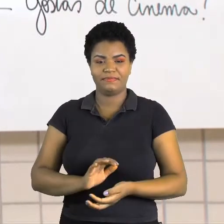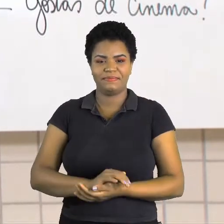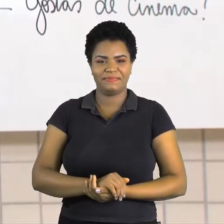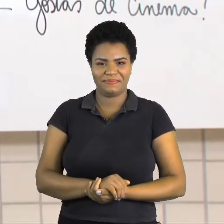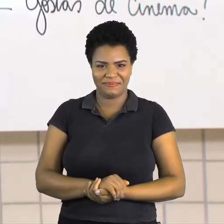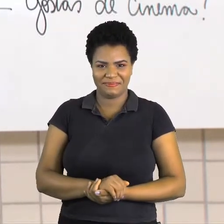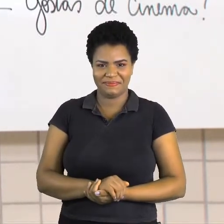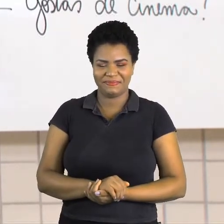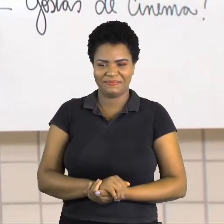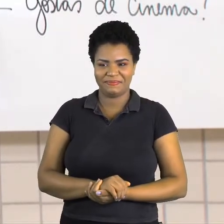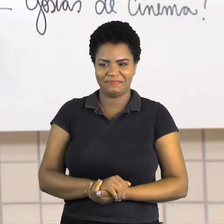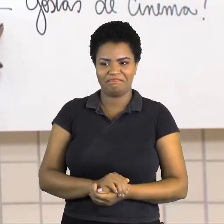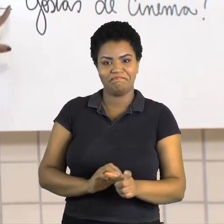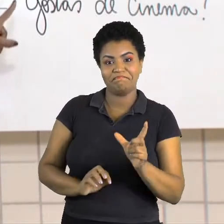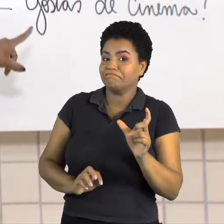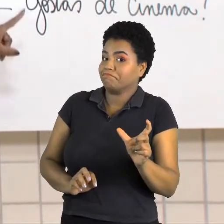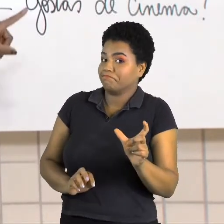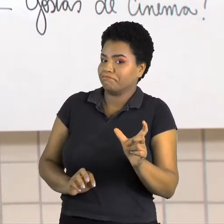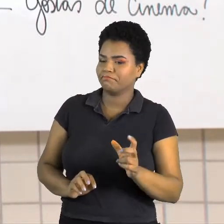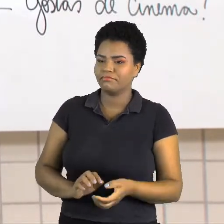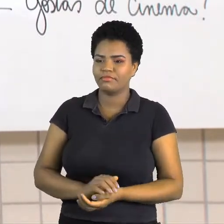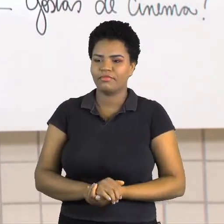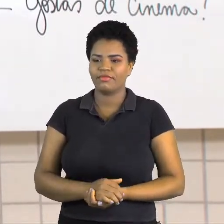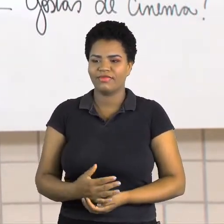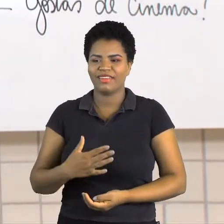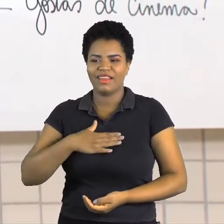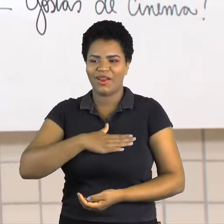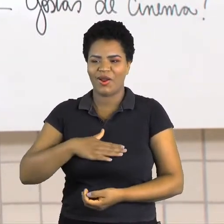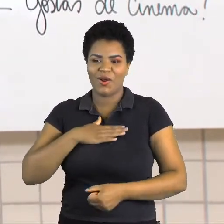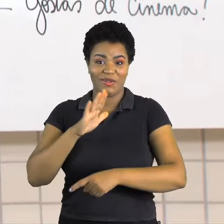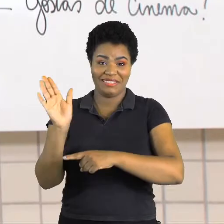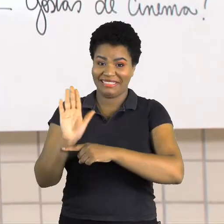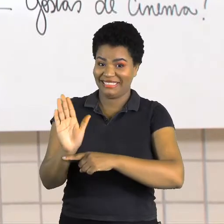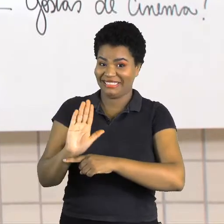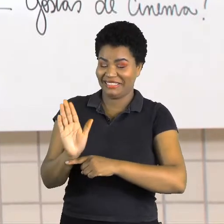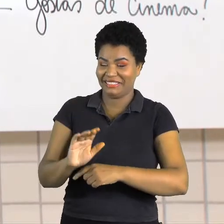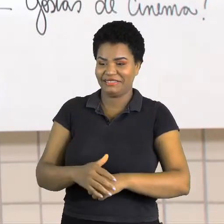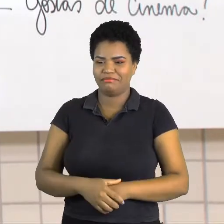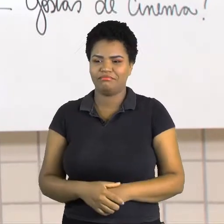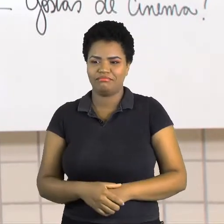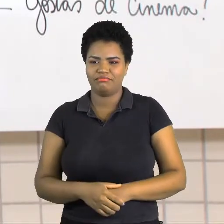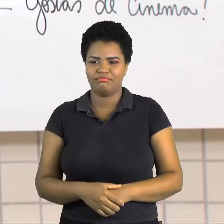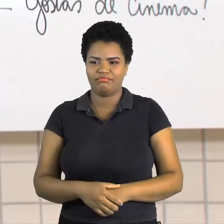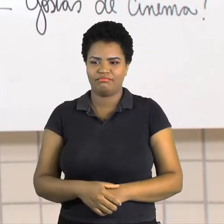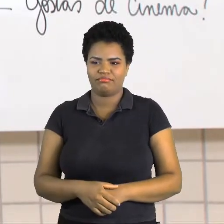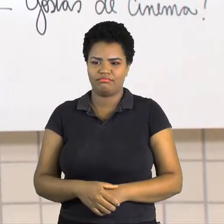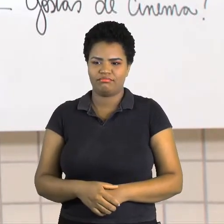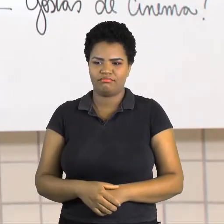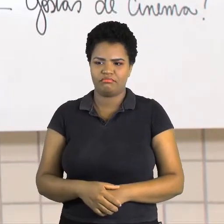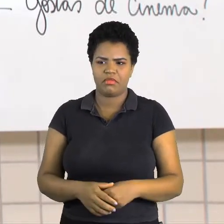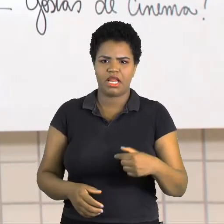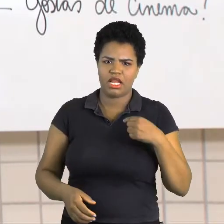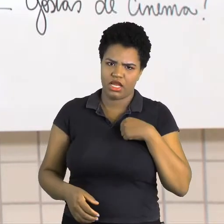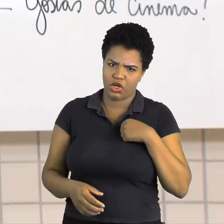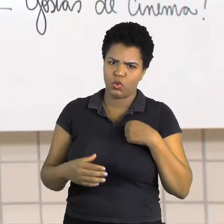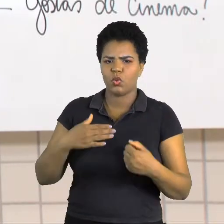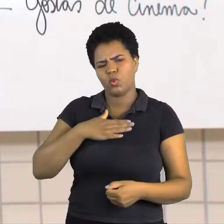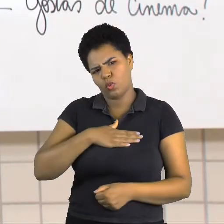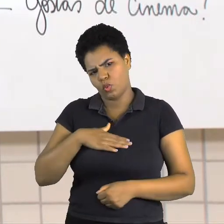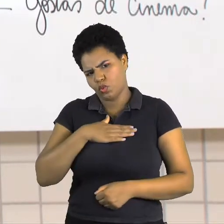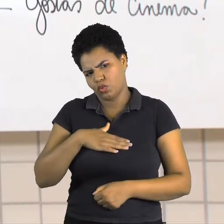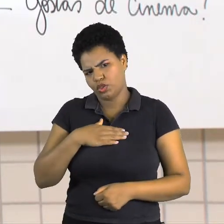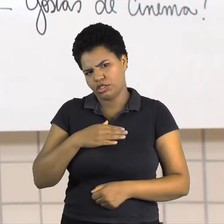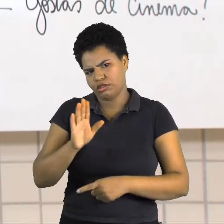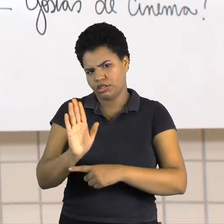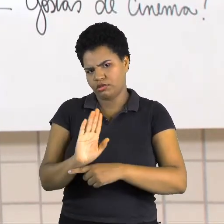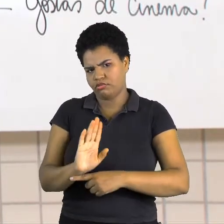Letra D. Tarararará, gostas de cinema. Eu gostas de cinema?